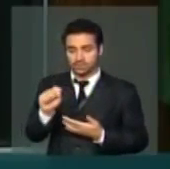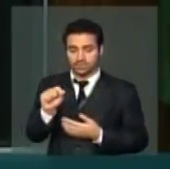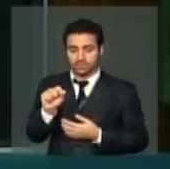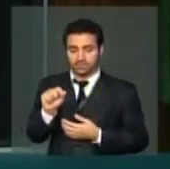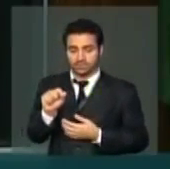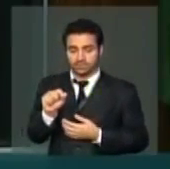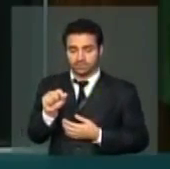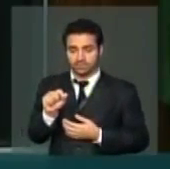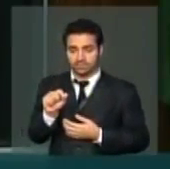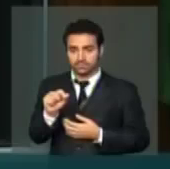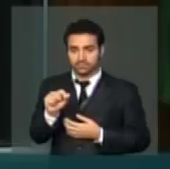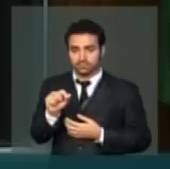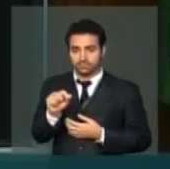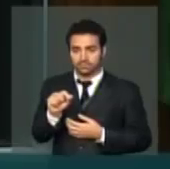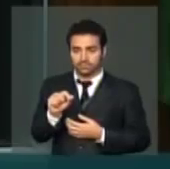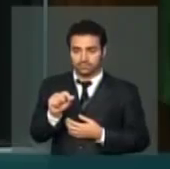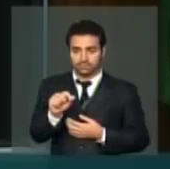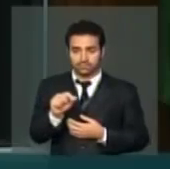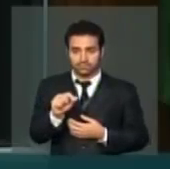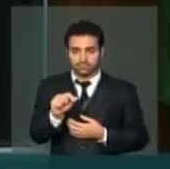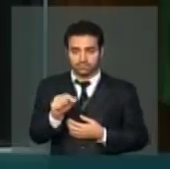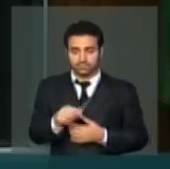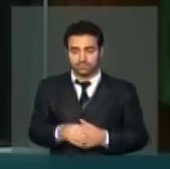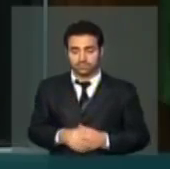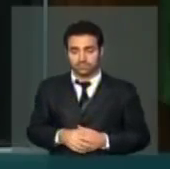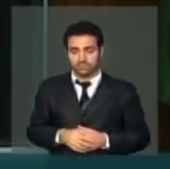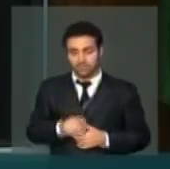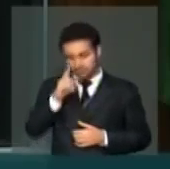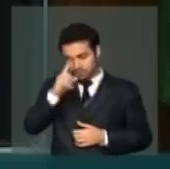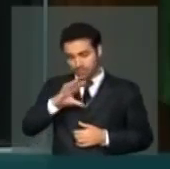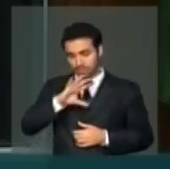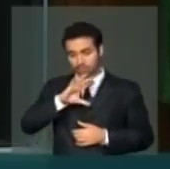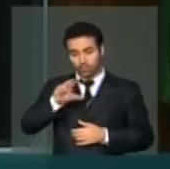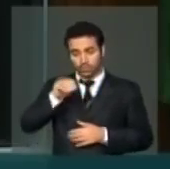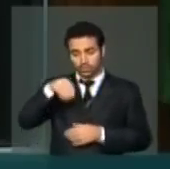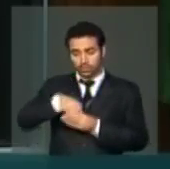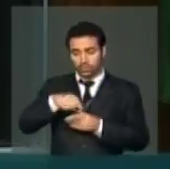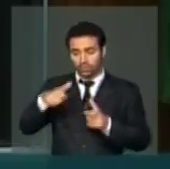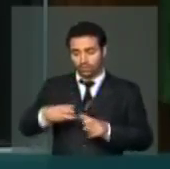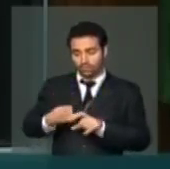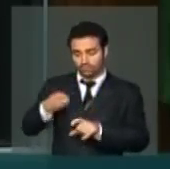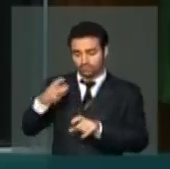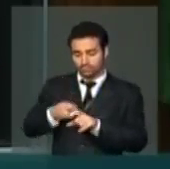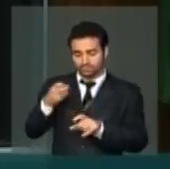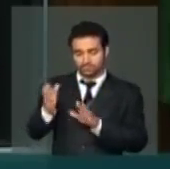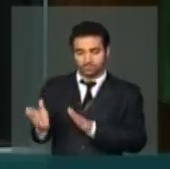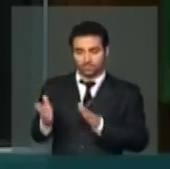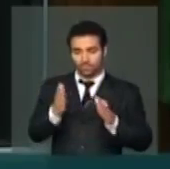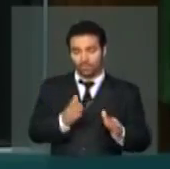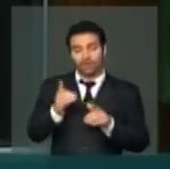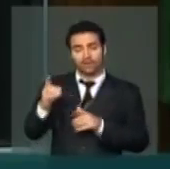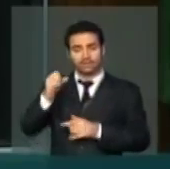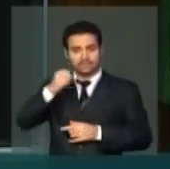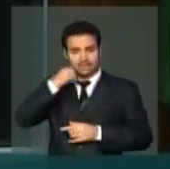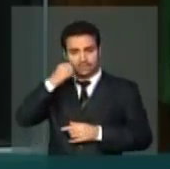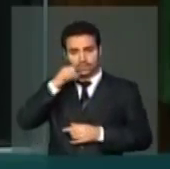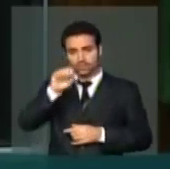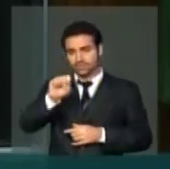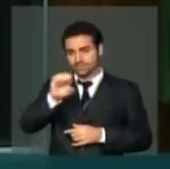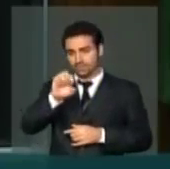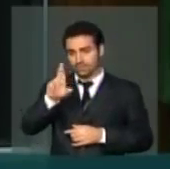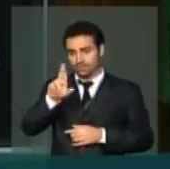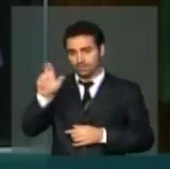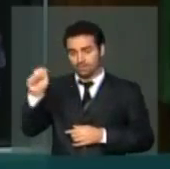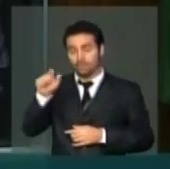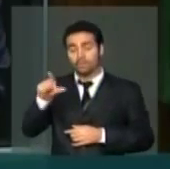sobre a exploração dos poços do pré-sal. Já o senador Serra, na mesma linha do senador Aloysio Nunes, apresentou